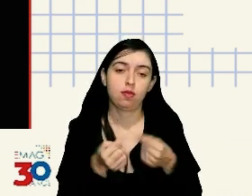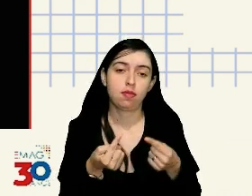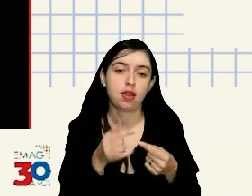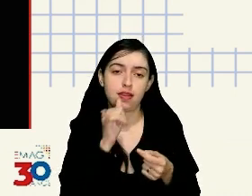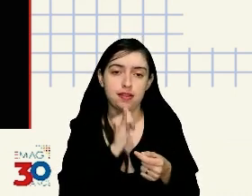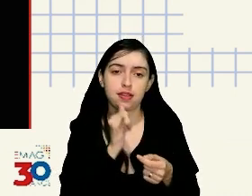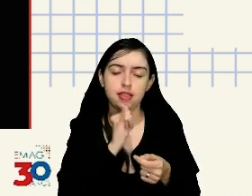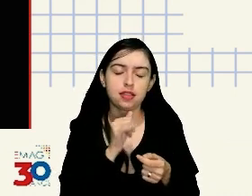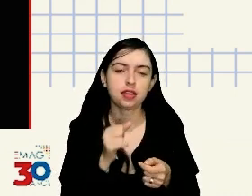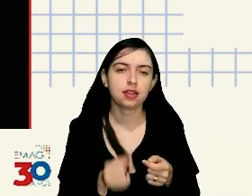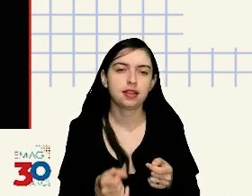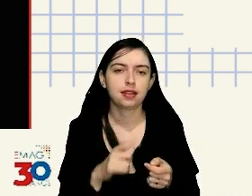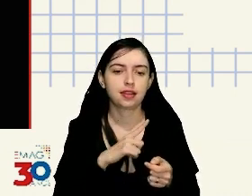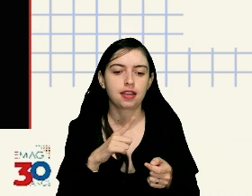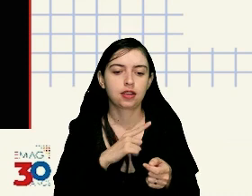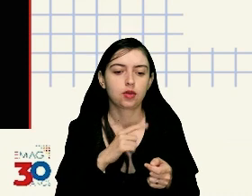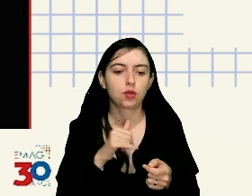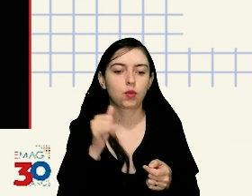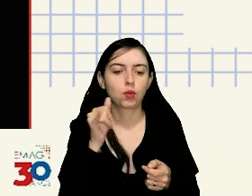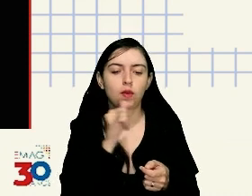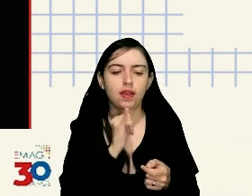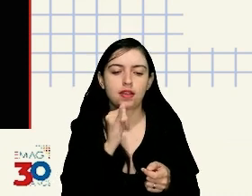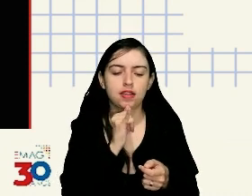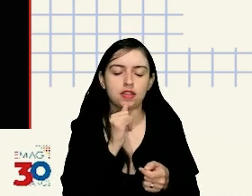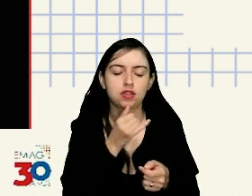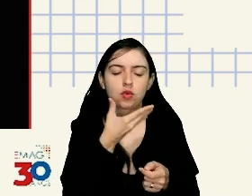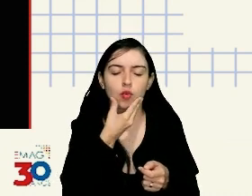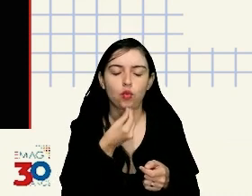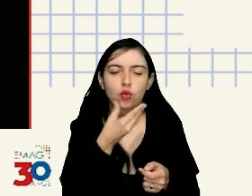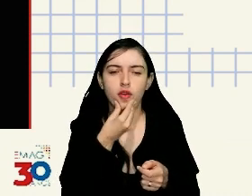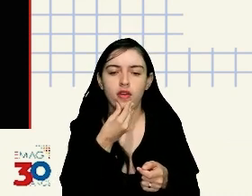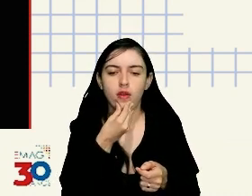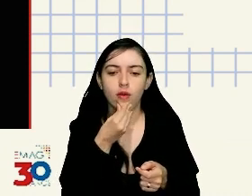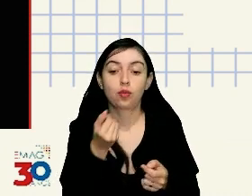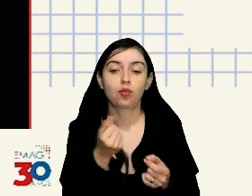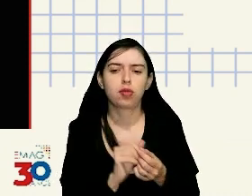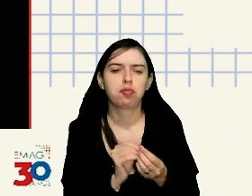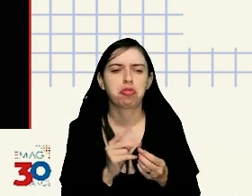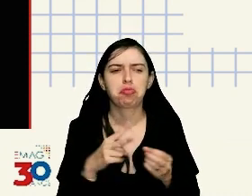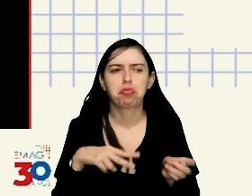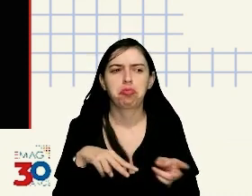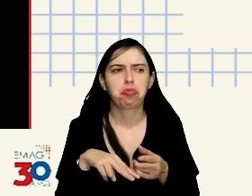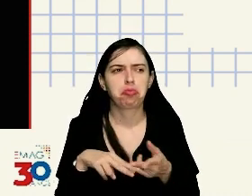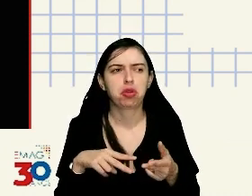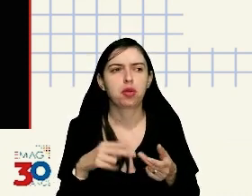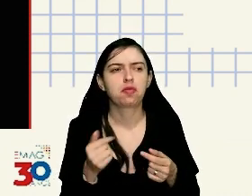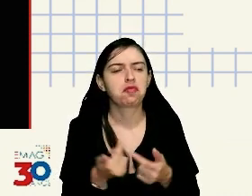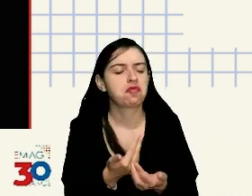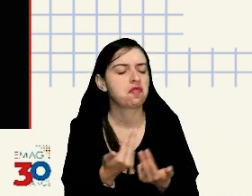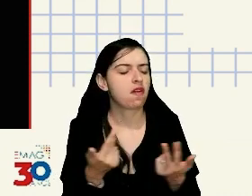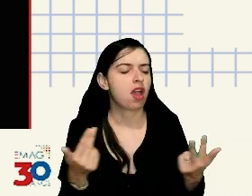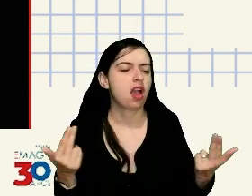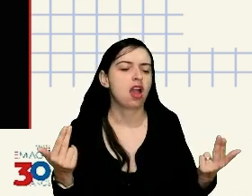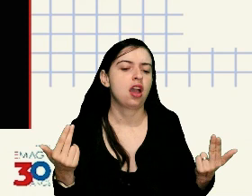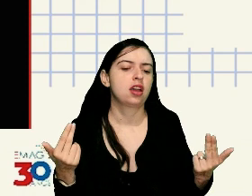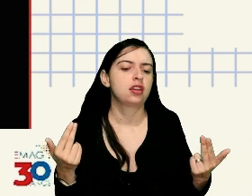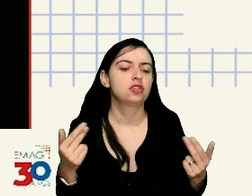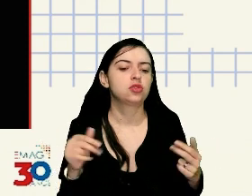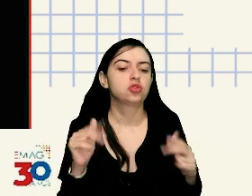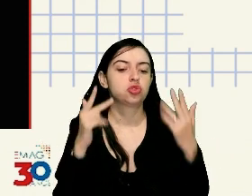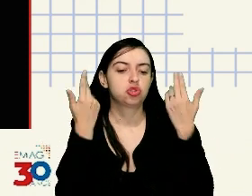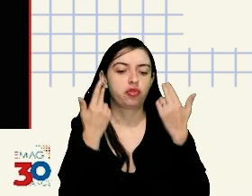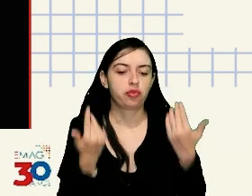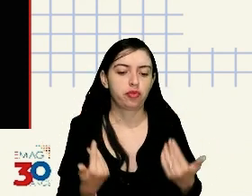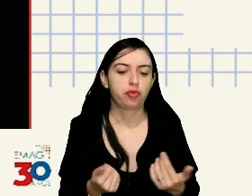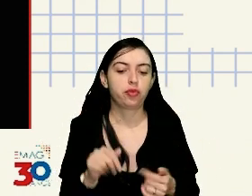que mostra que o homem, para não ter a sua masculinidade questionada, né, ele precisa exercer uma série de características, de performance, então.